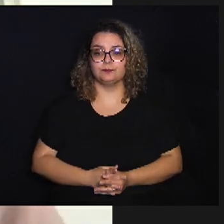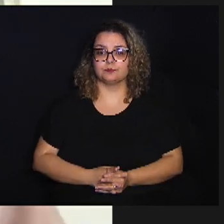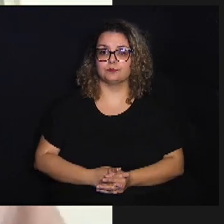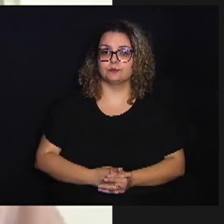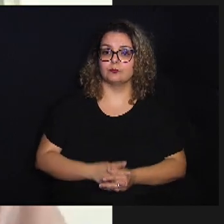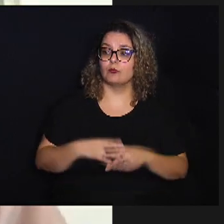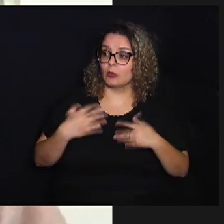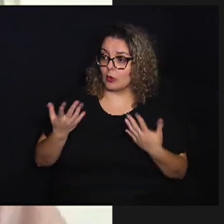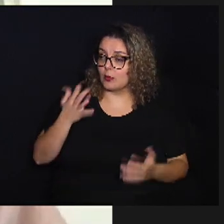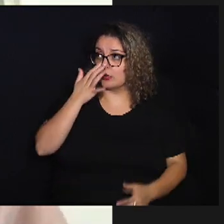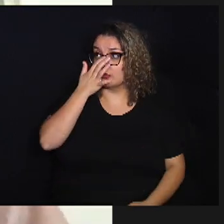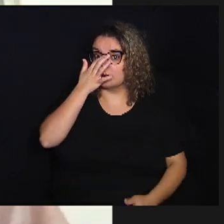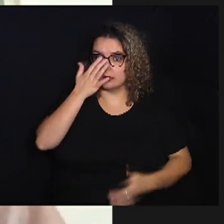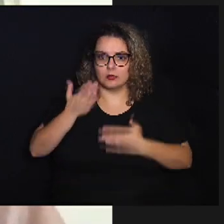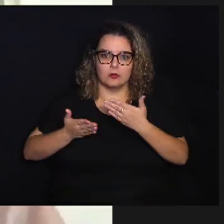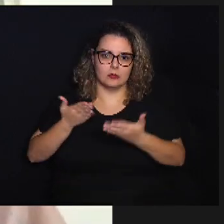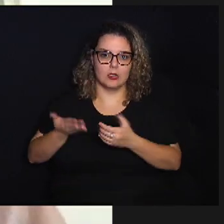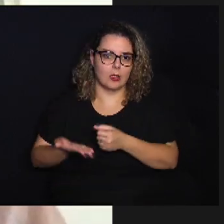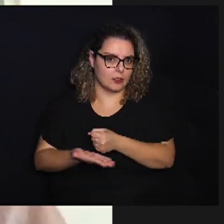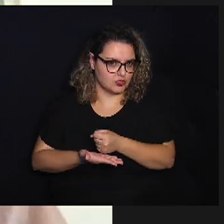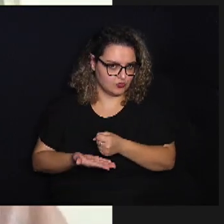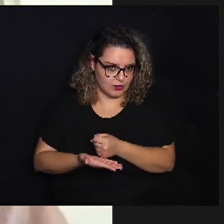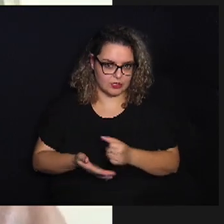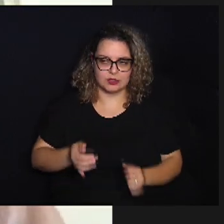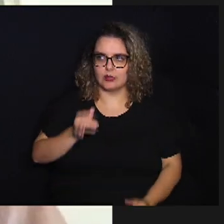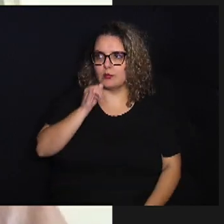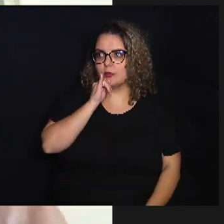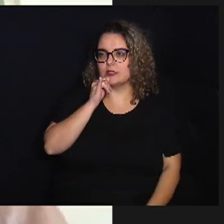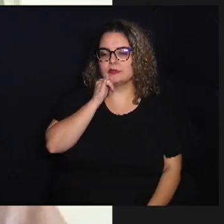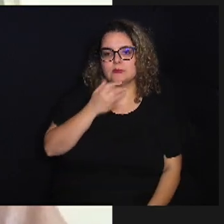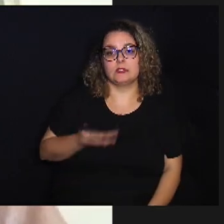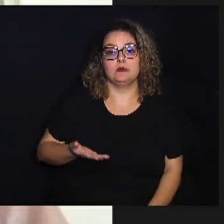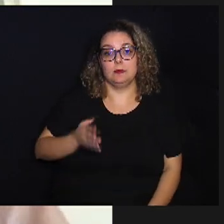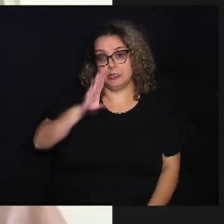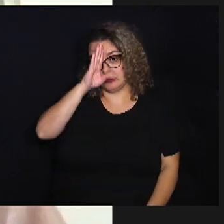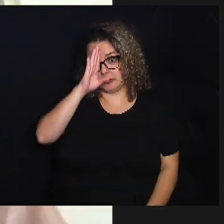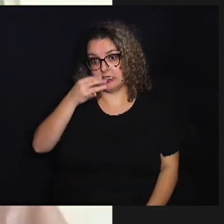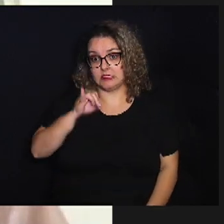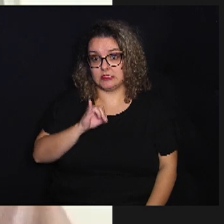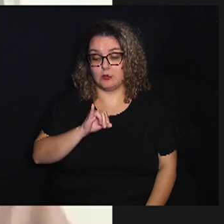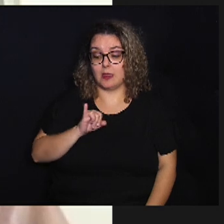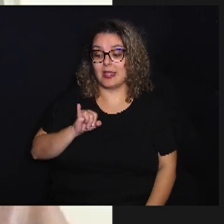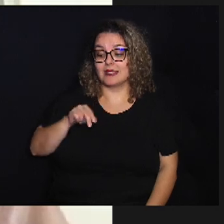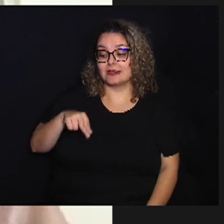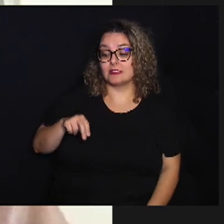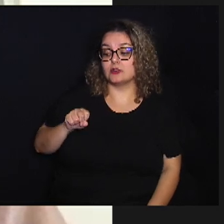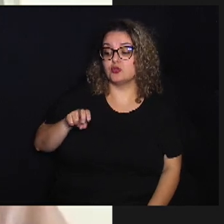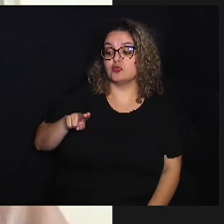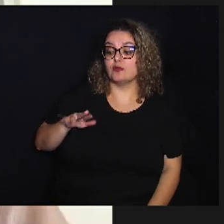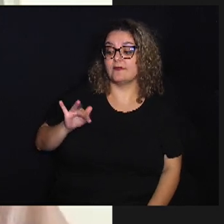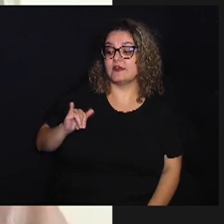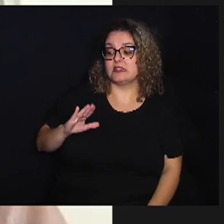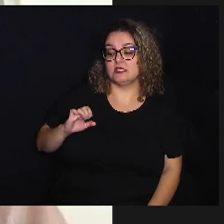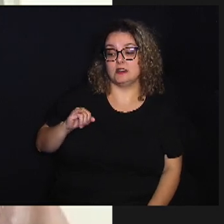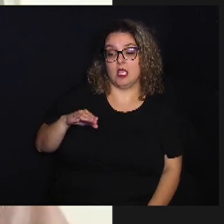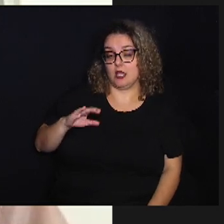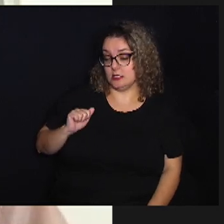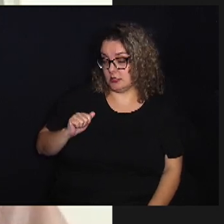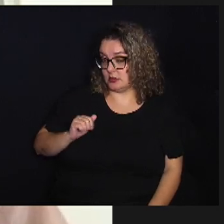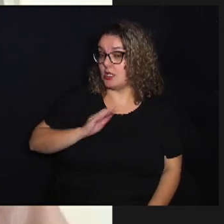O tratamento é tratar a causa de base, né? Então, principalmente assim, ó, se nós temos uma insuficiência cardíaca decorrente, por